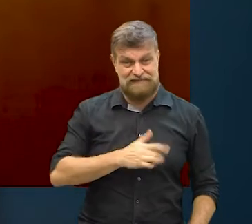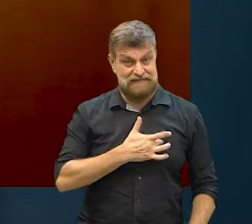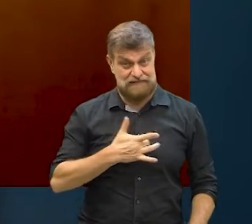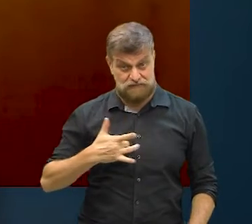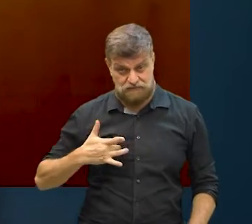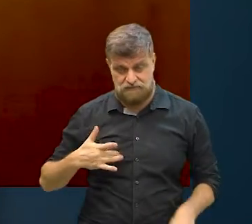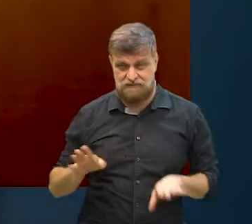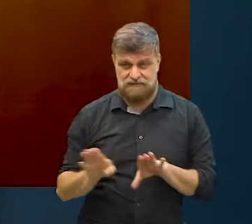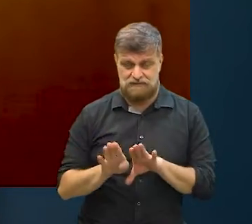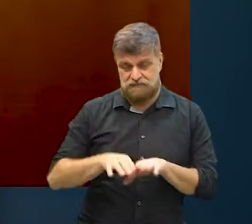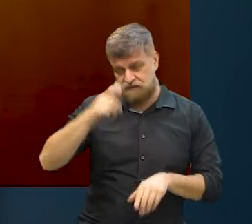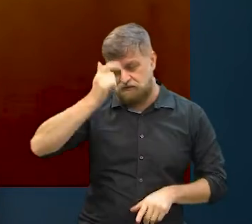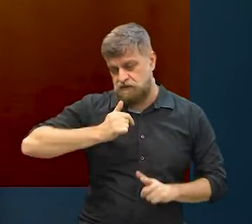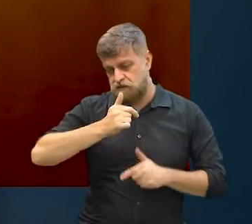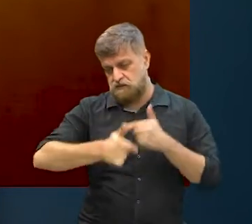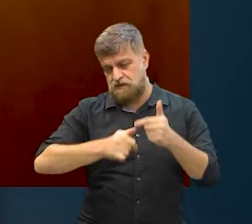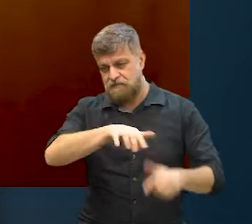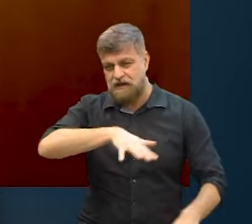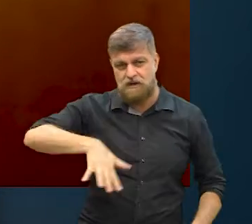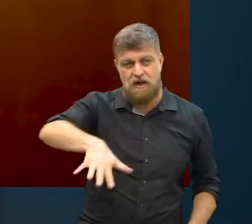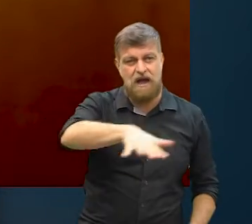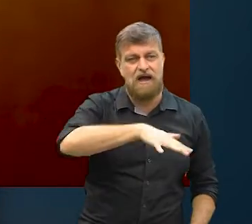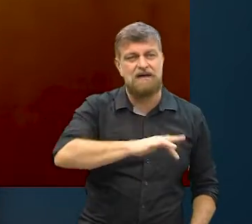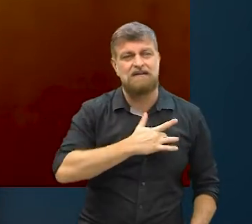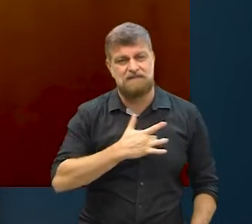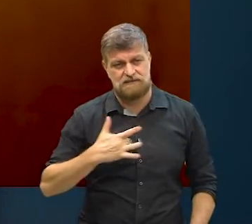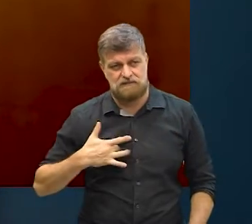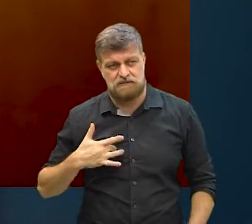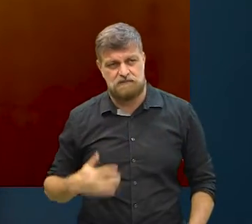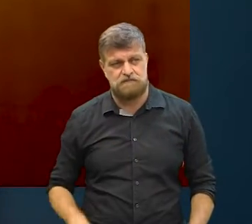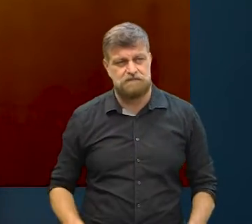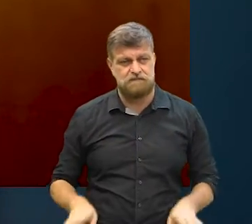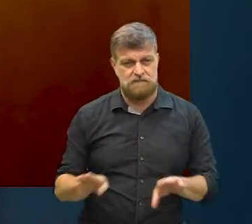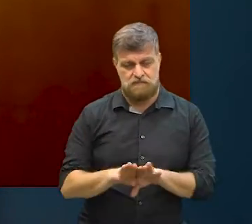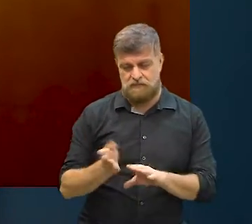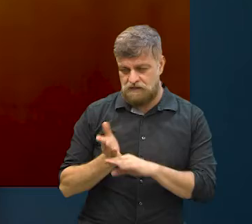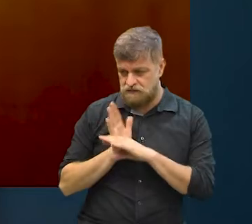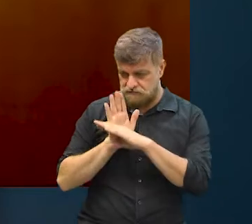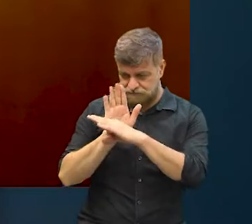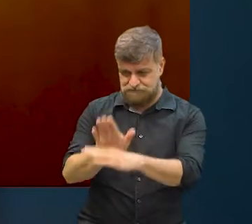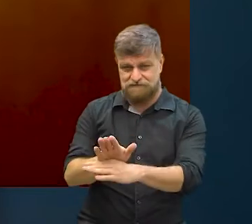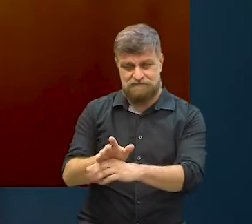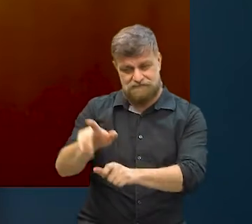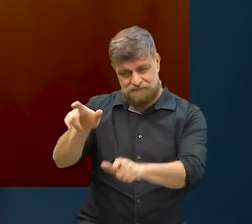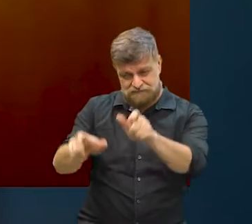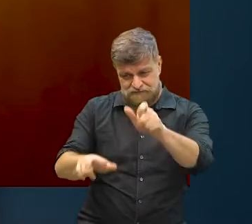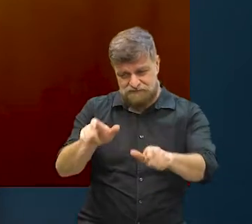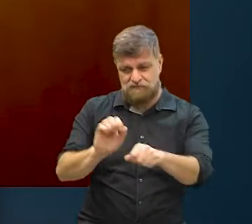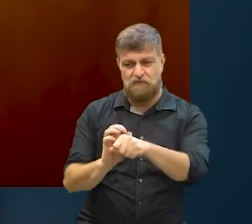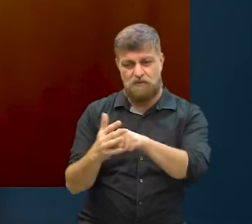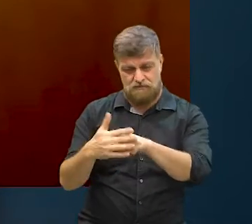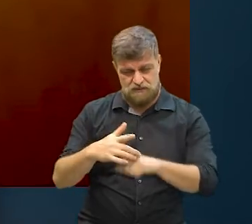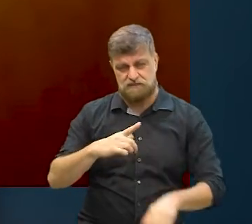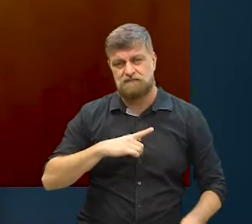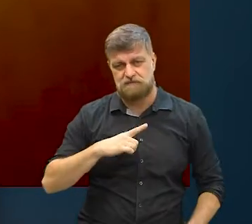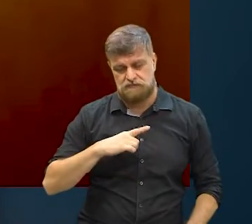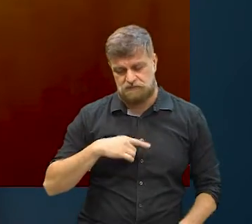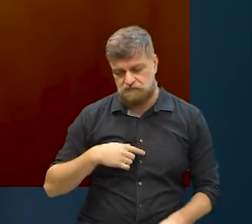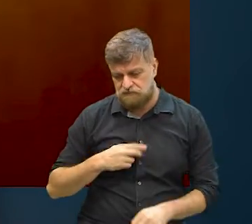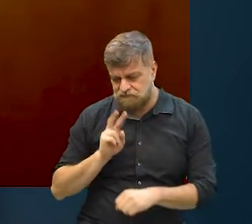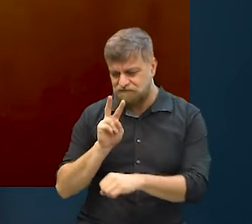com a saúde, com tudo, porque eu também trabalho na área da saúde muito, né? Então, a gente tem ajudado muita gente que teve